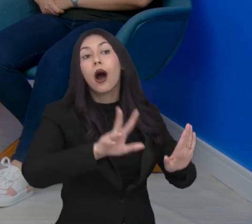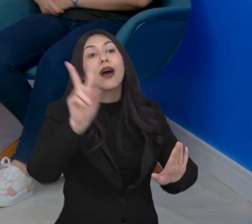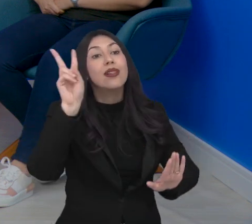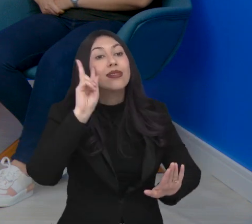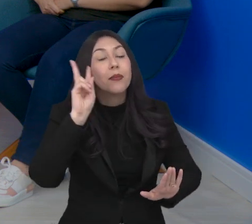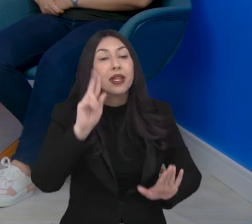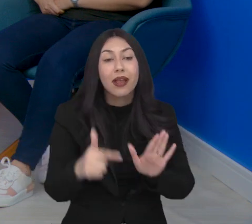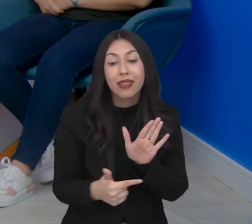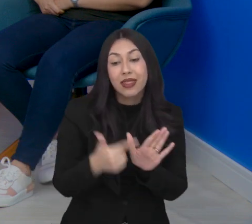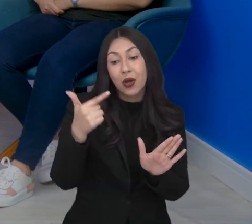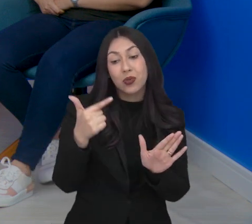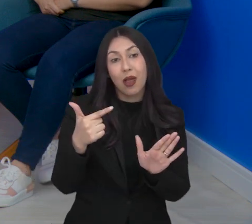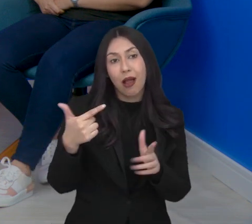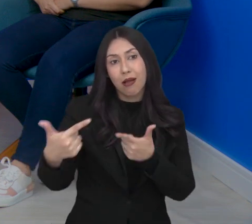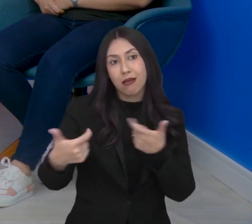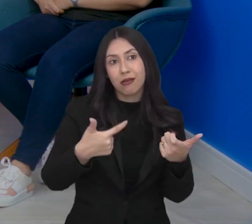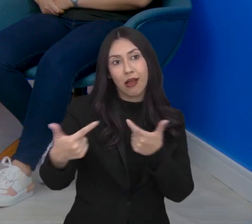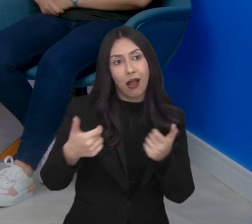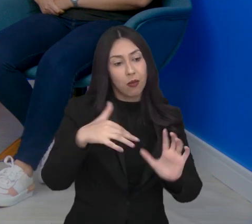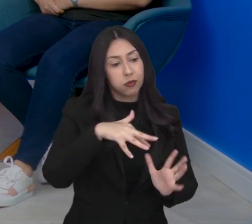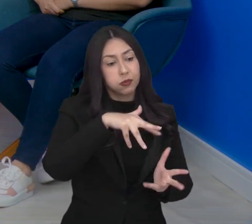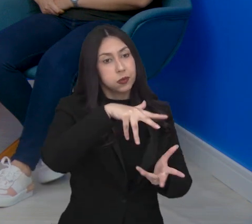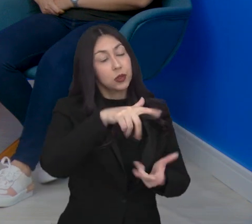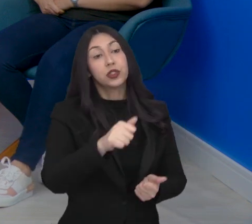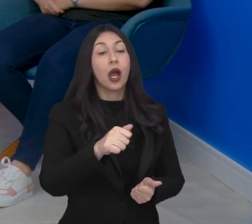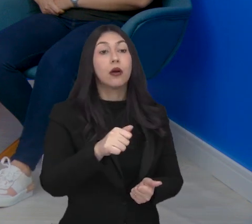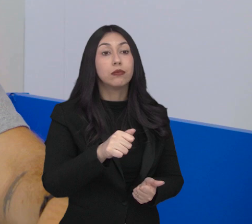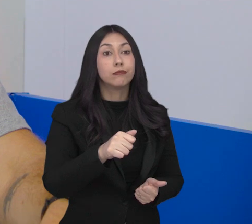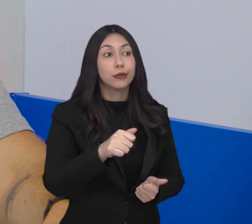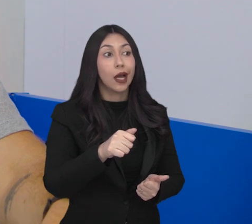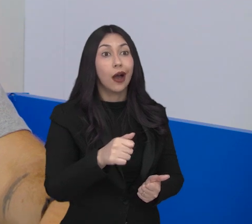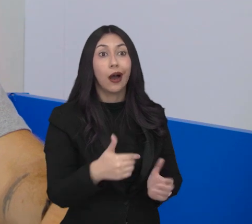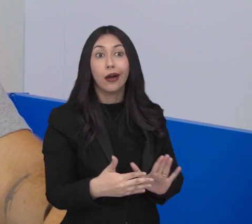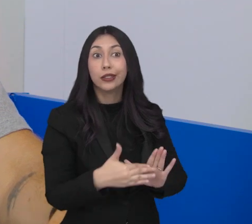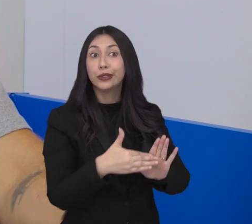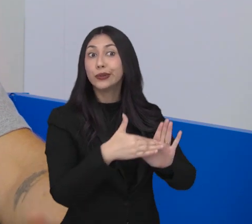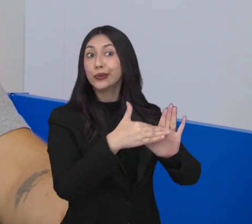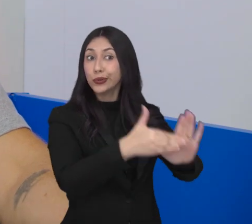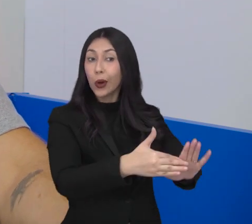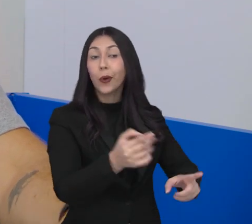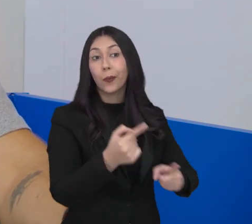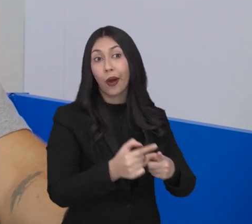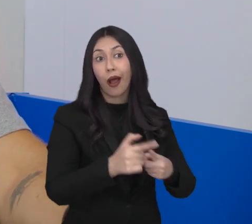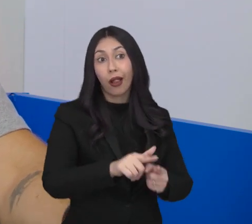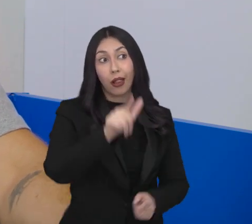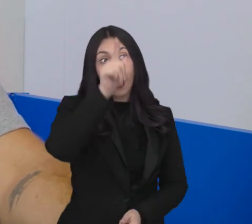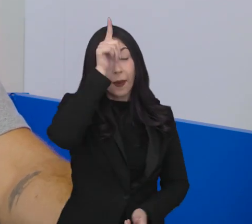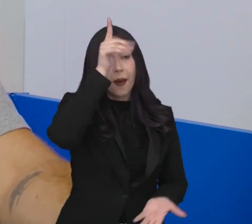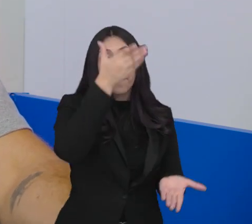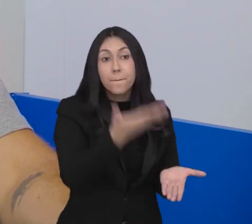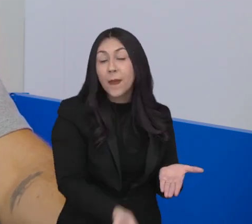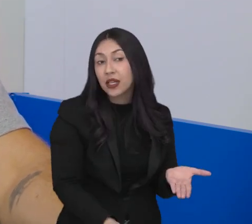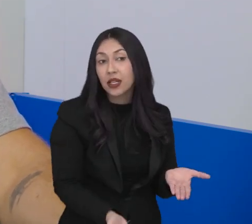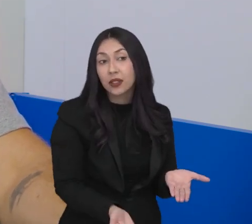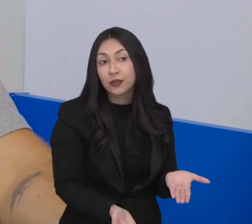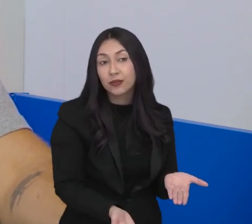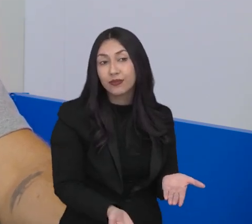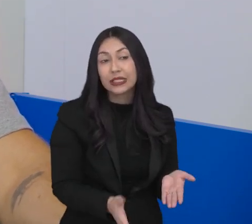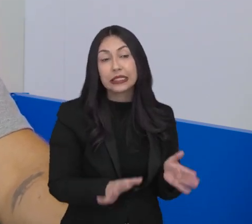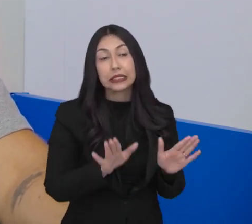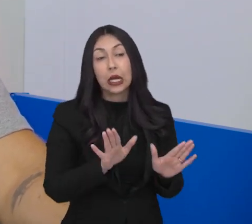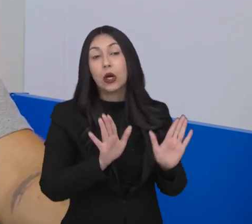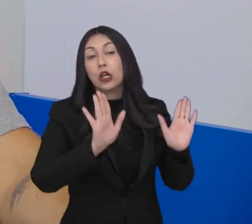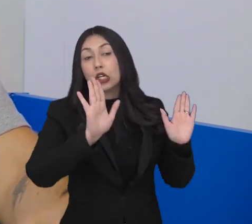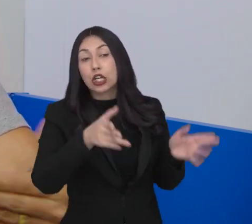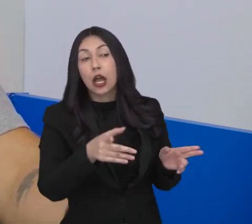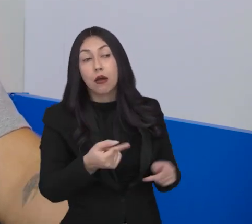Segunda Guerra Mundial, foi algo preponderante para a Alemanha perder a guerra, porque não era autossuficiente nisso. Então, já havia ali um